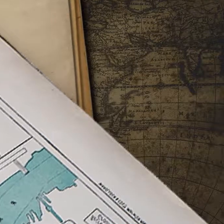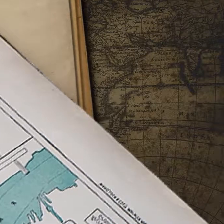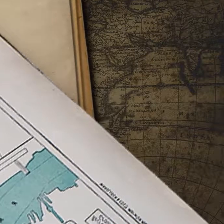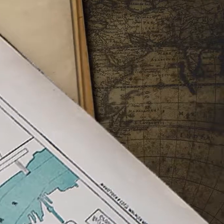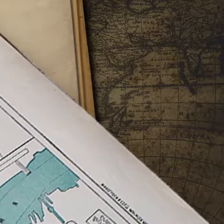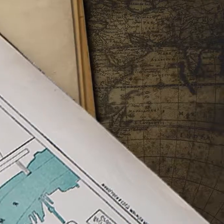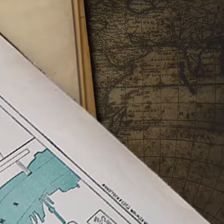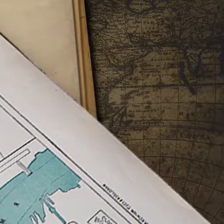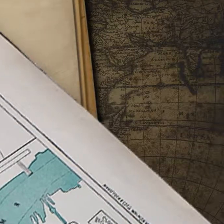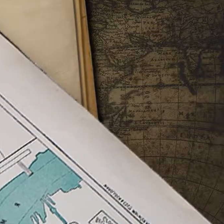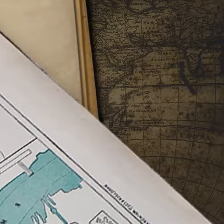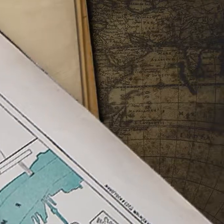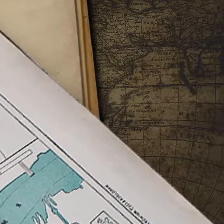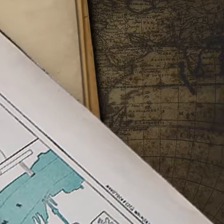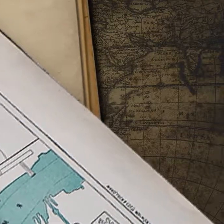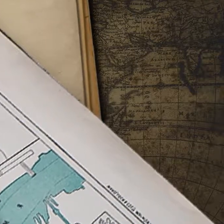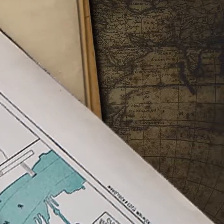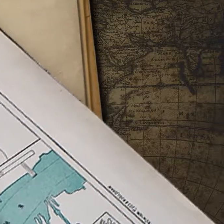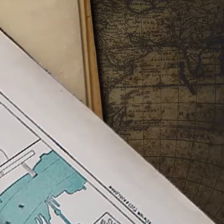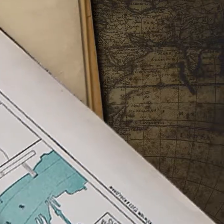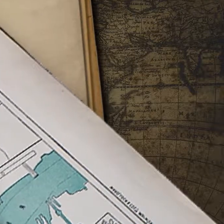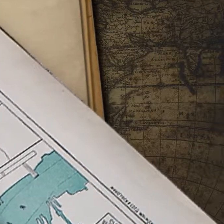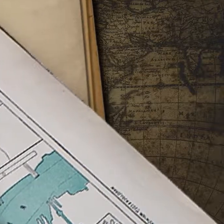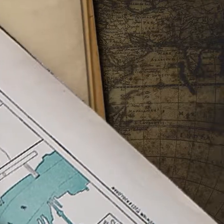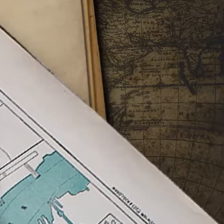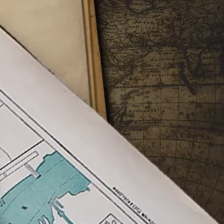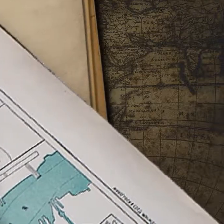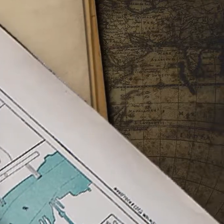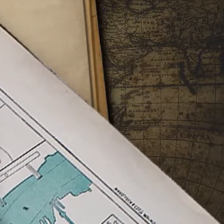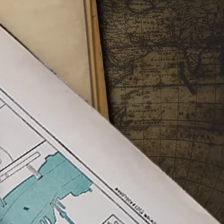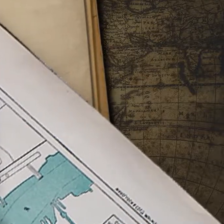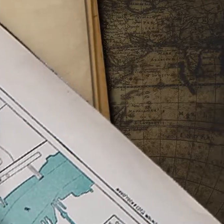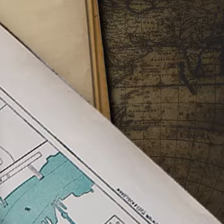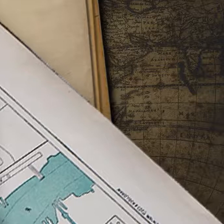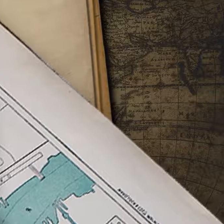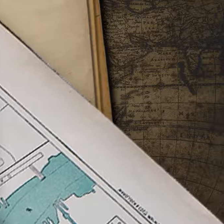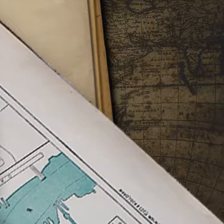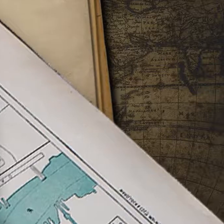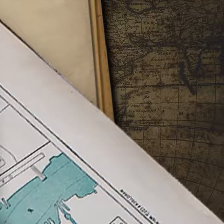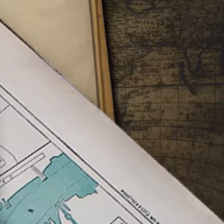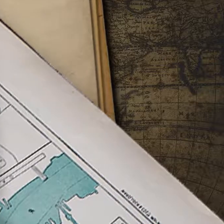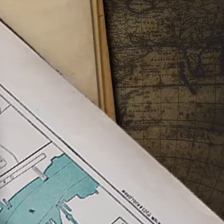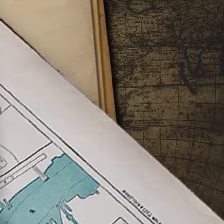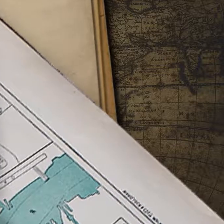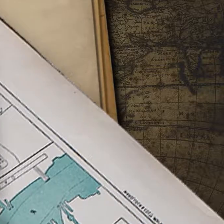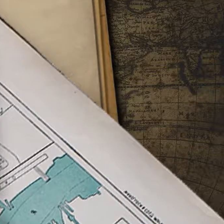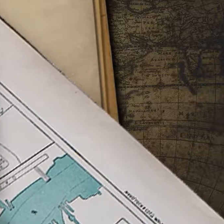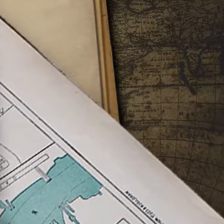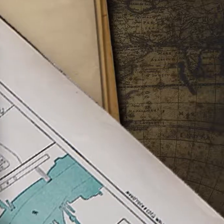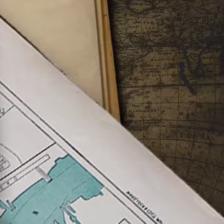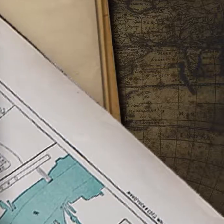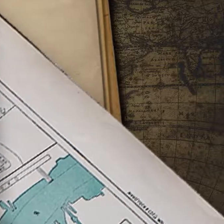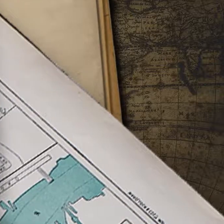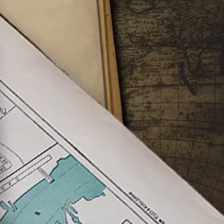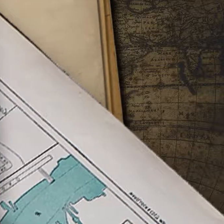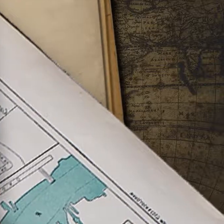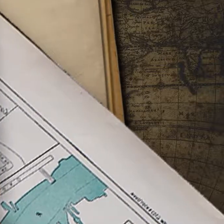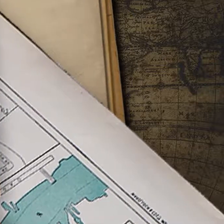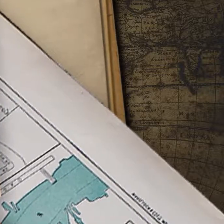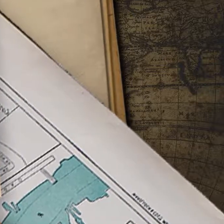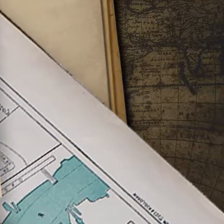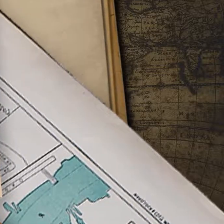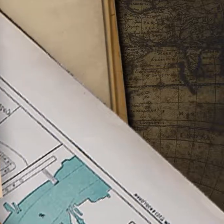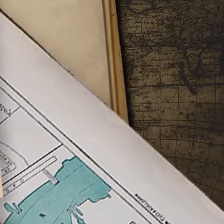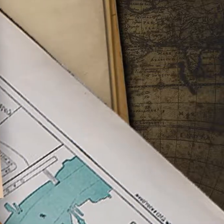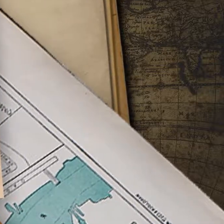detetive Fix, que está com os braços abertos e caindo para frente. Em volta deles, uma multidão que se estende ao fundo.